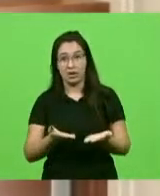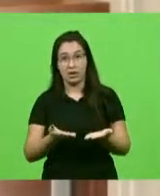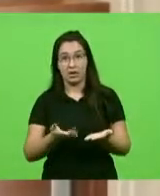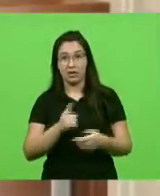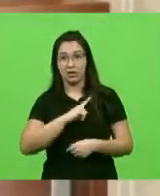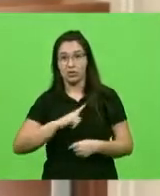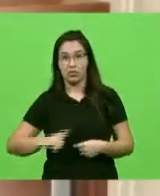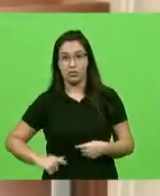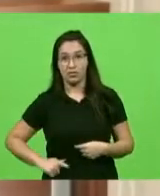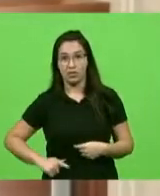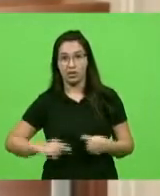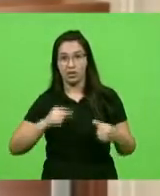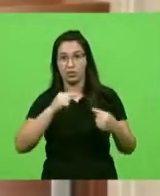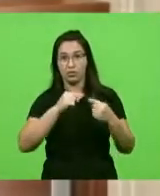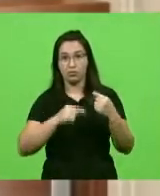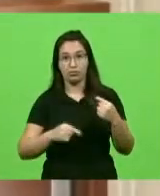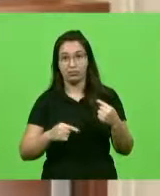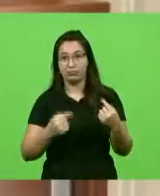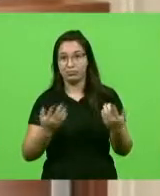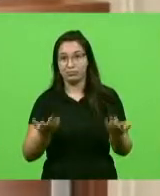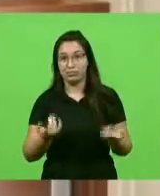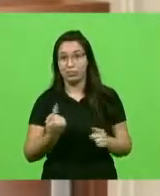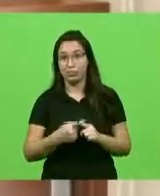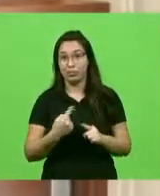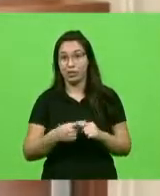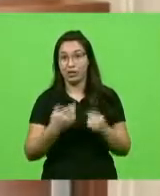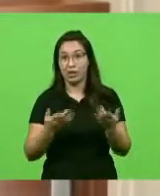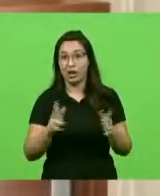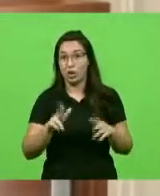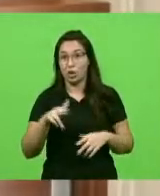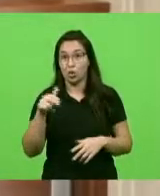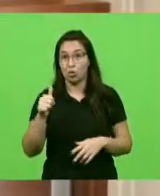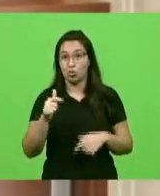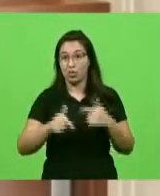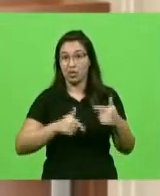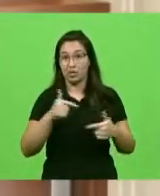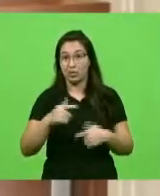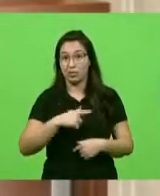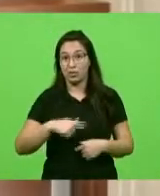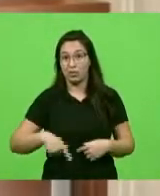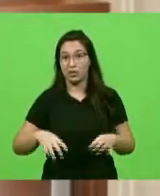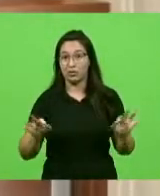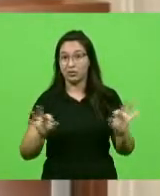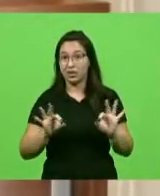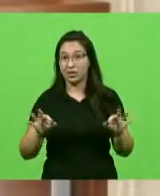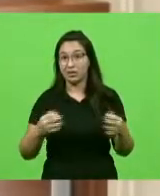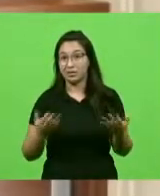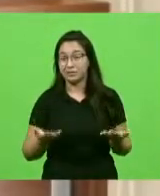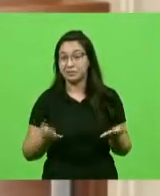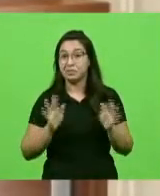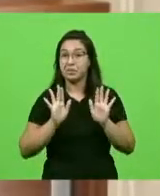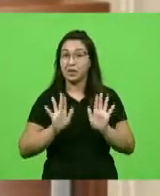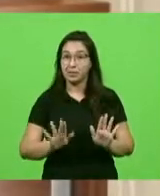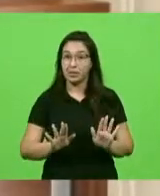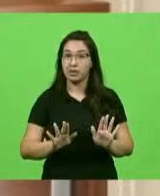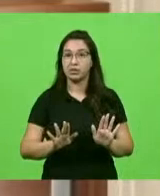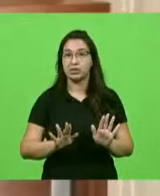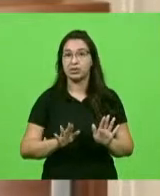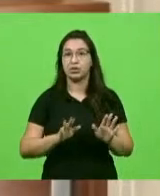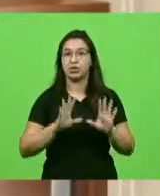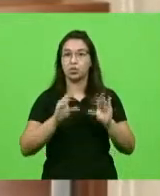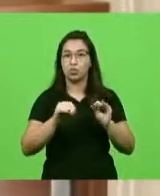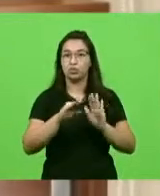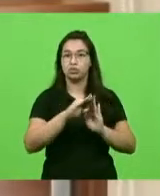do Estado, porque, aparentemente, ele nunca exerceu o cargo. Mas os autos demonstram que Carlos Moisés, além de